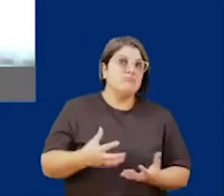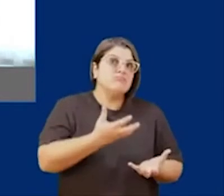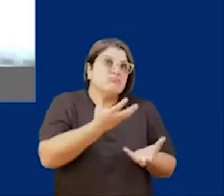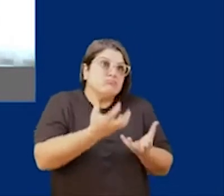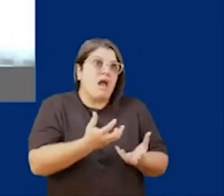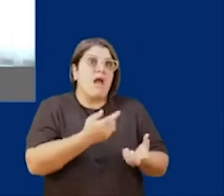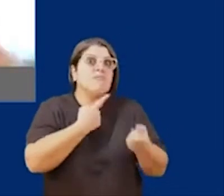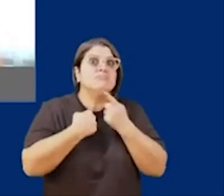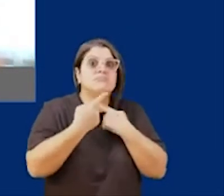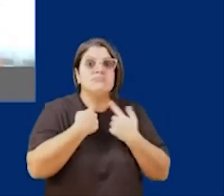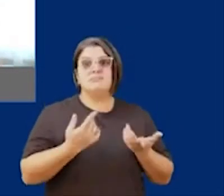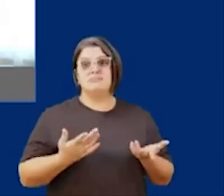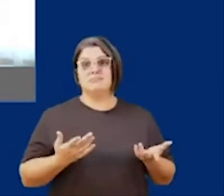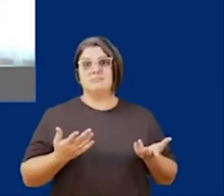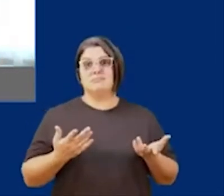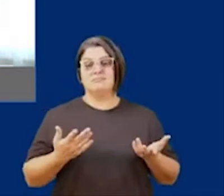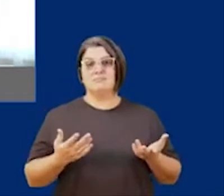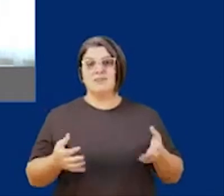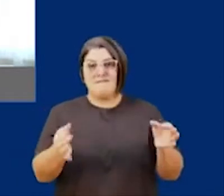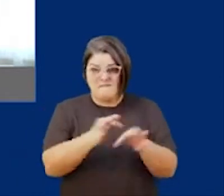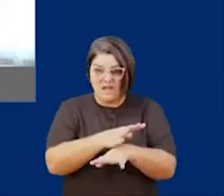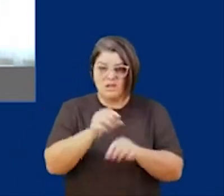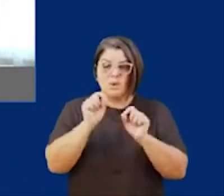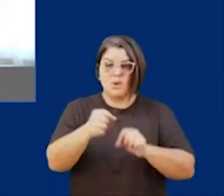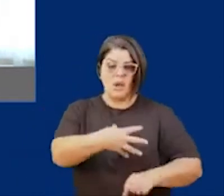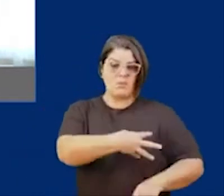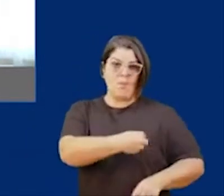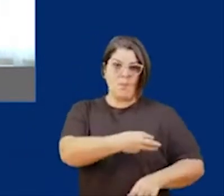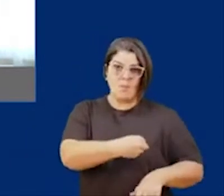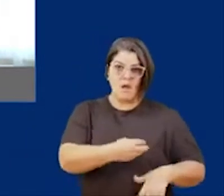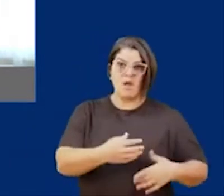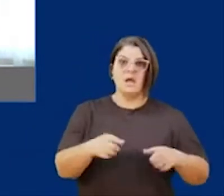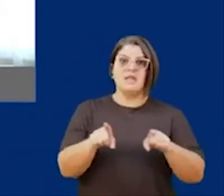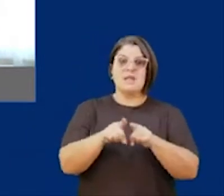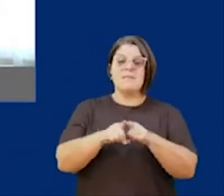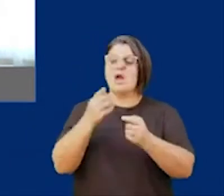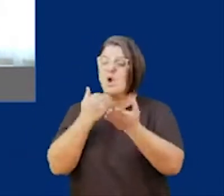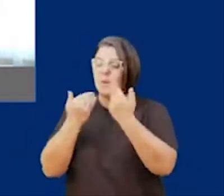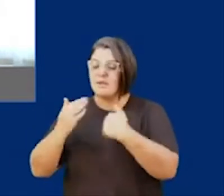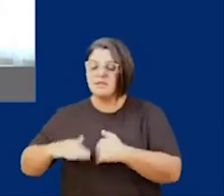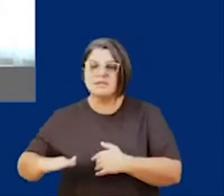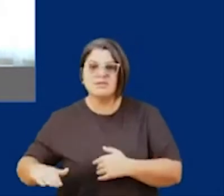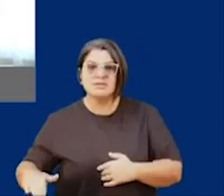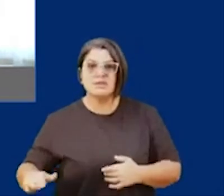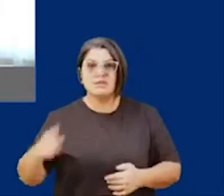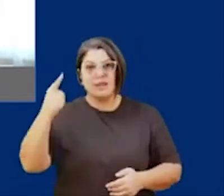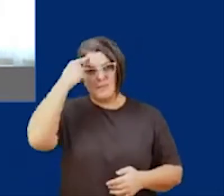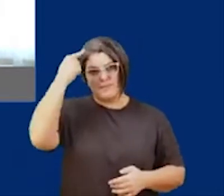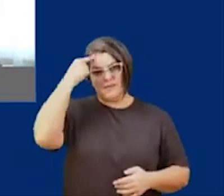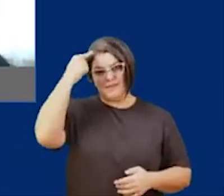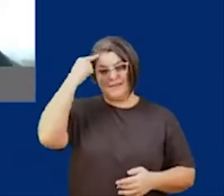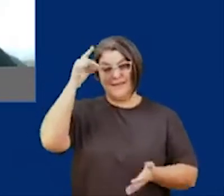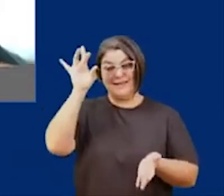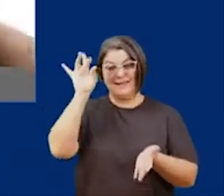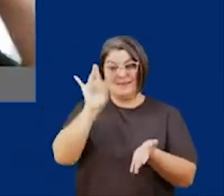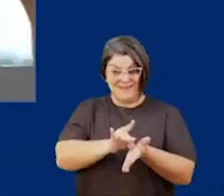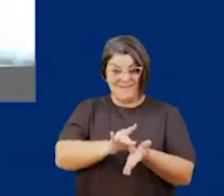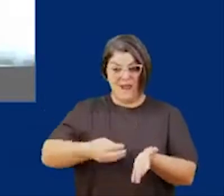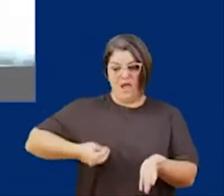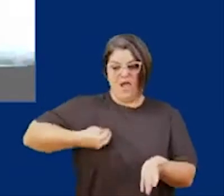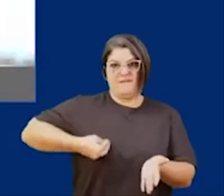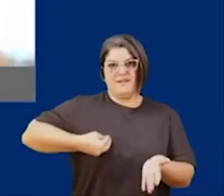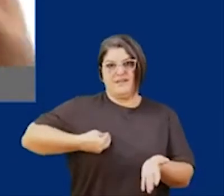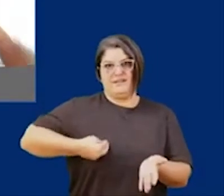que é importante quando a gente fala de aleitamento materno e fala de comida de criança, a gente pensar na vida real, né? A gente não pensar numa